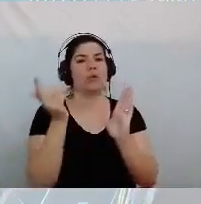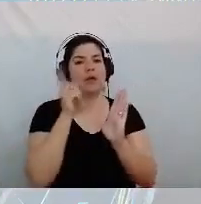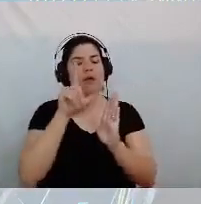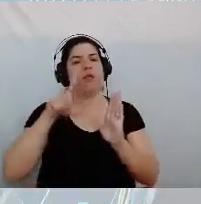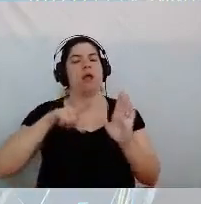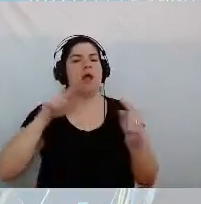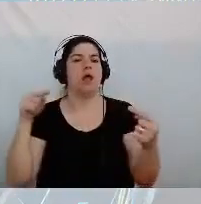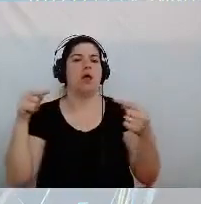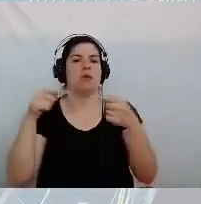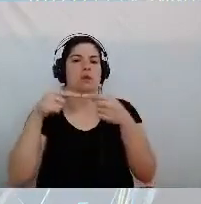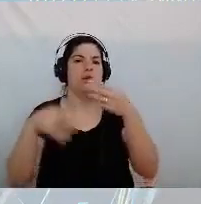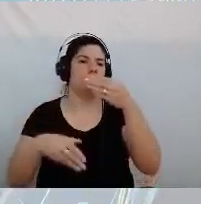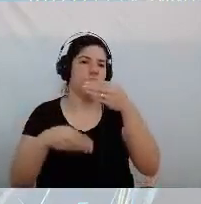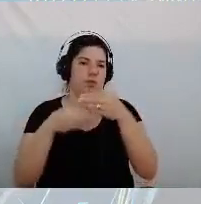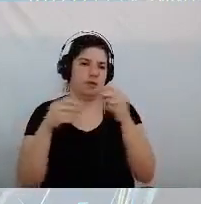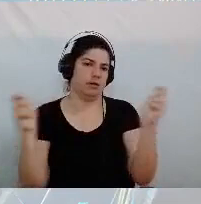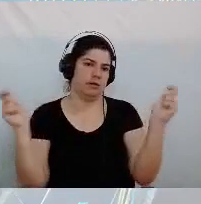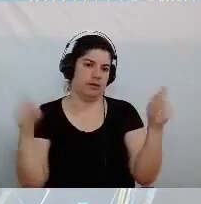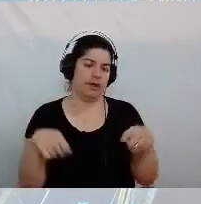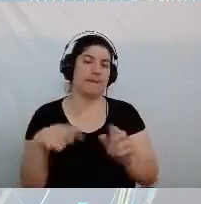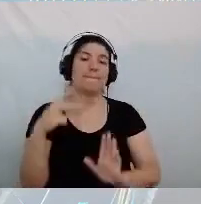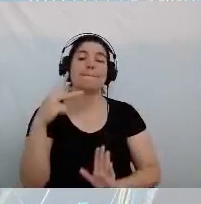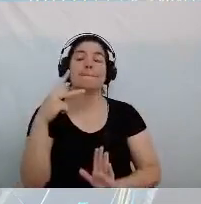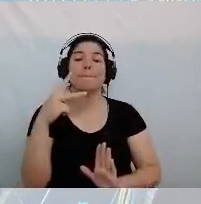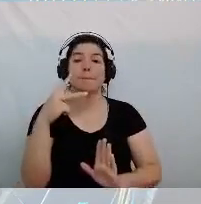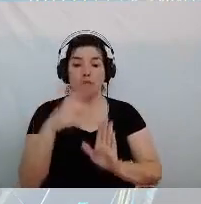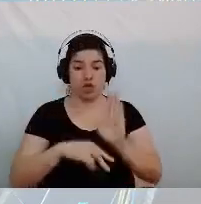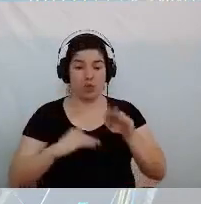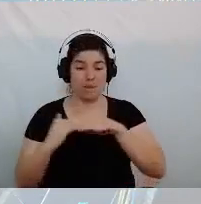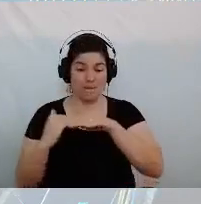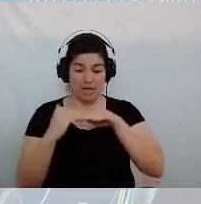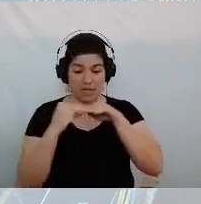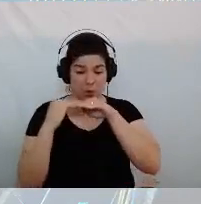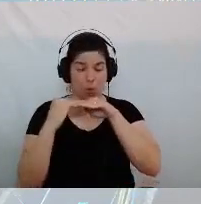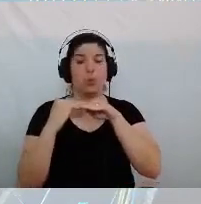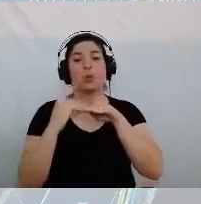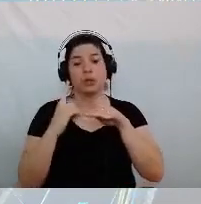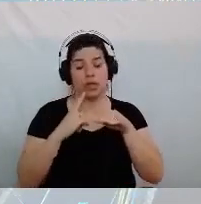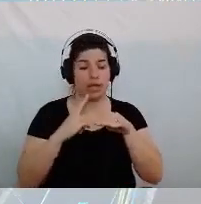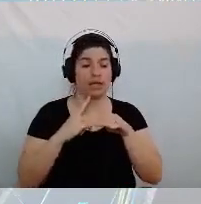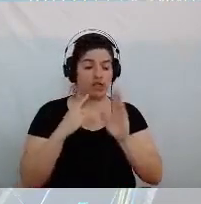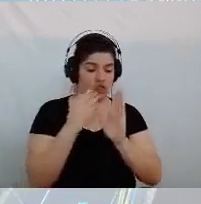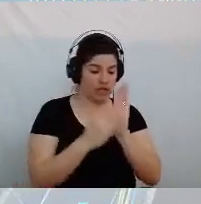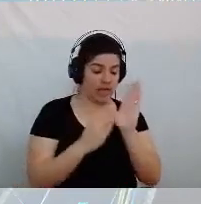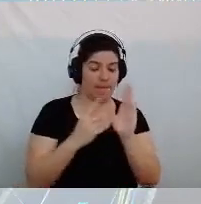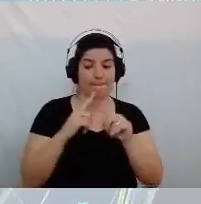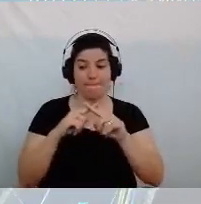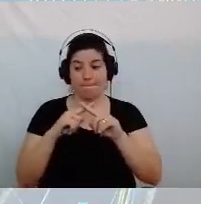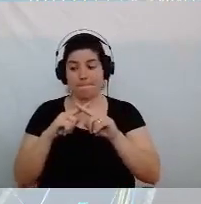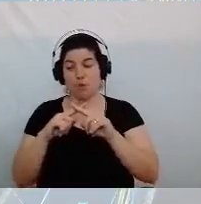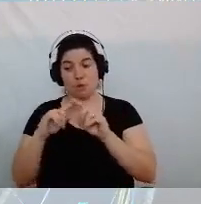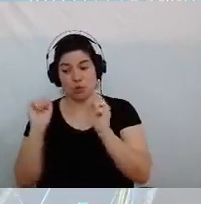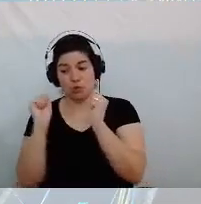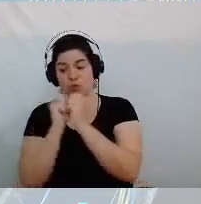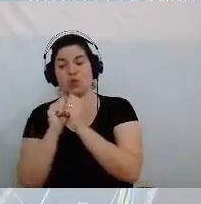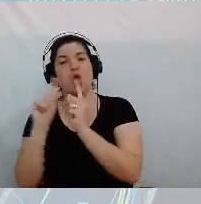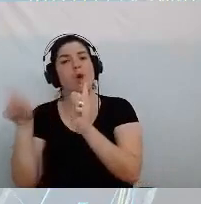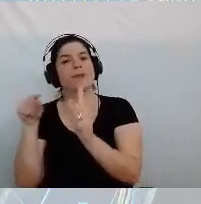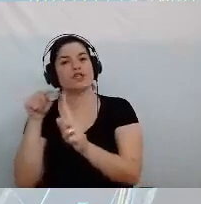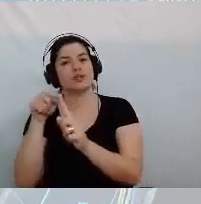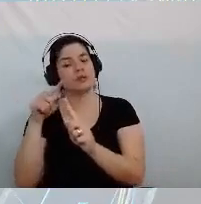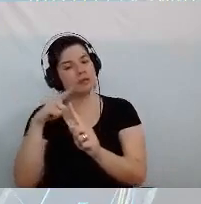aliás padrão de projeto é a soma de intenção mais design des quando você junta uma intenção mais um design você tem um padrão de